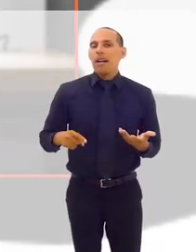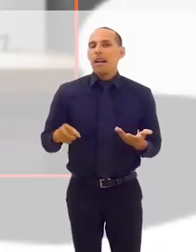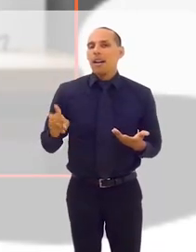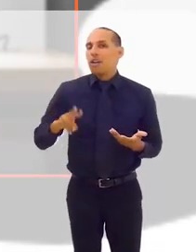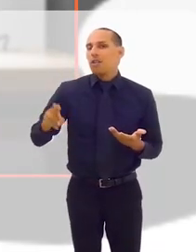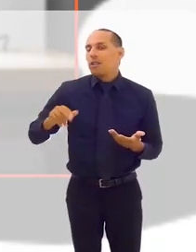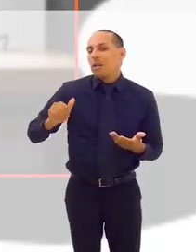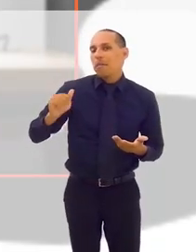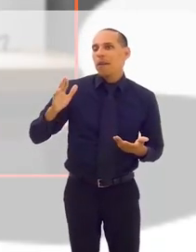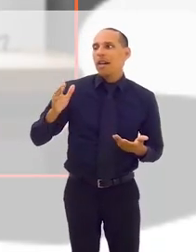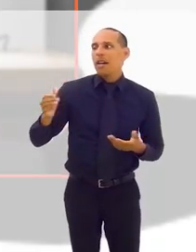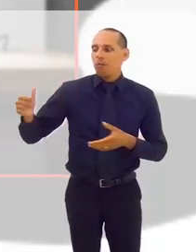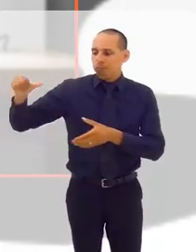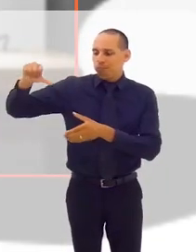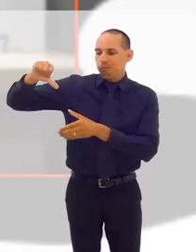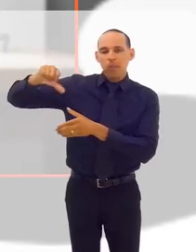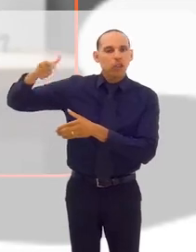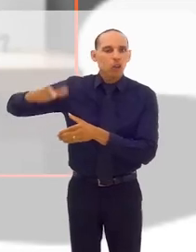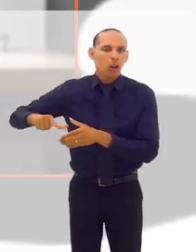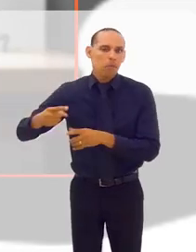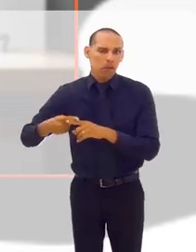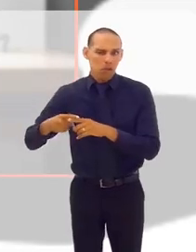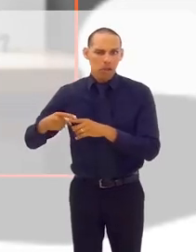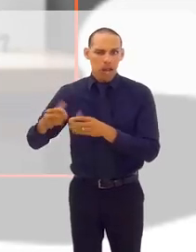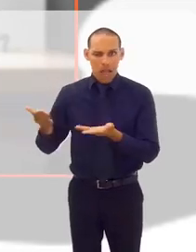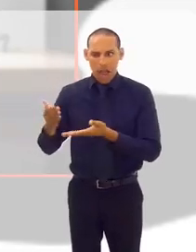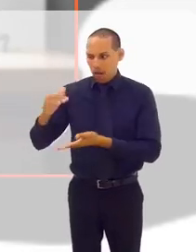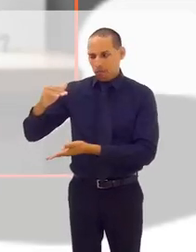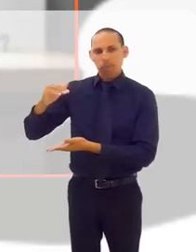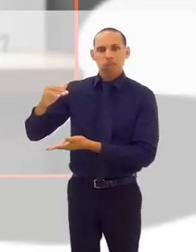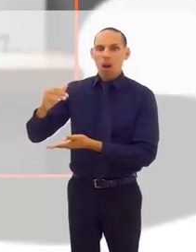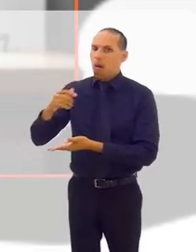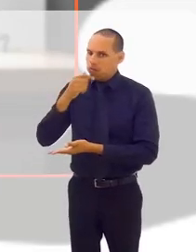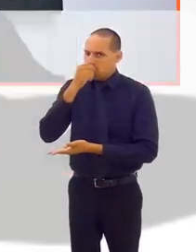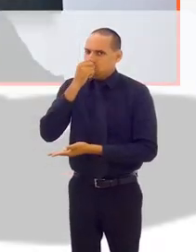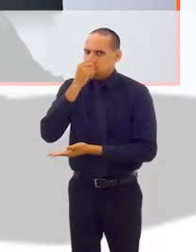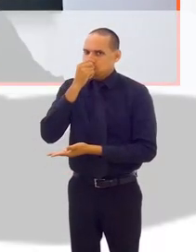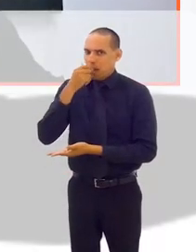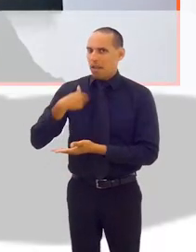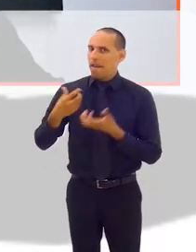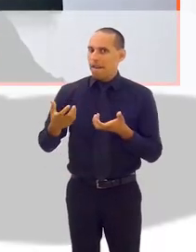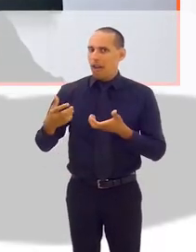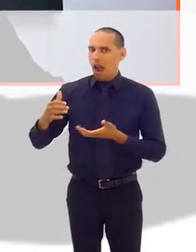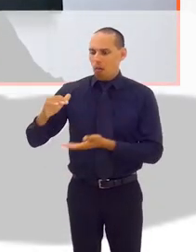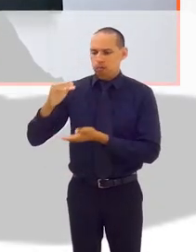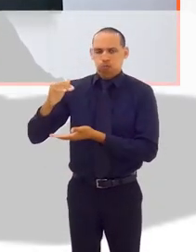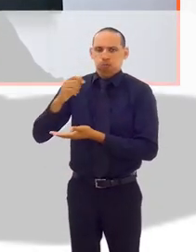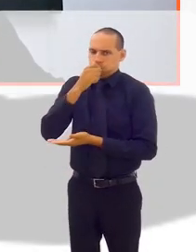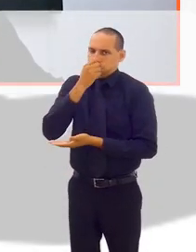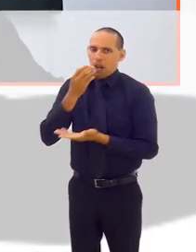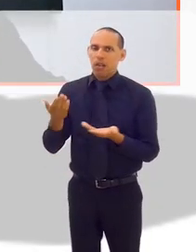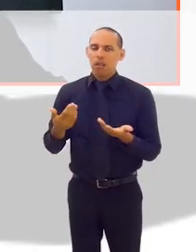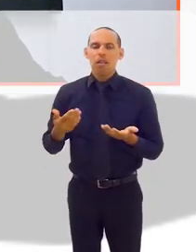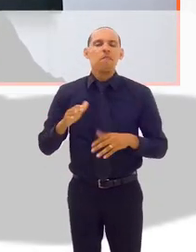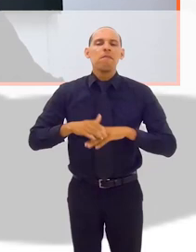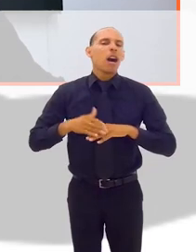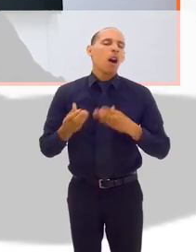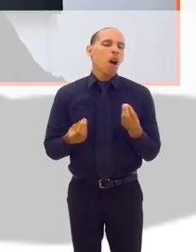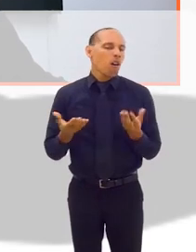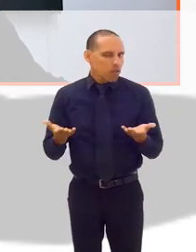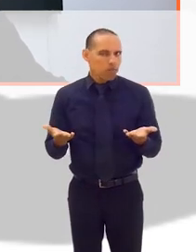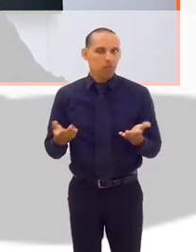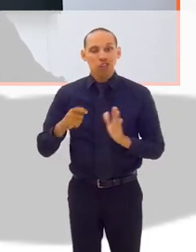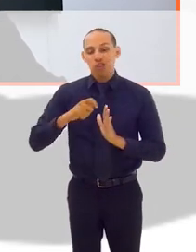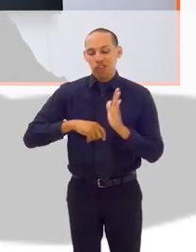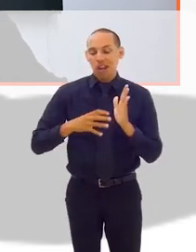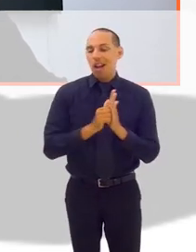dizer é mais do que reutilizar, é repreencher, porque essa embalagem está cheia, ó. Eu quero uma embalagem cheia de produto. Como é que ele faz?